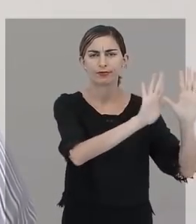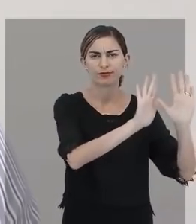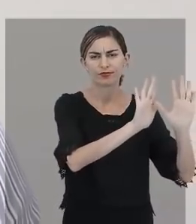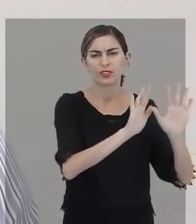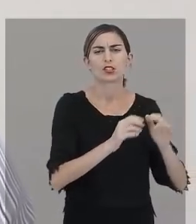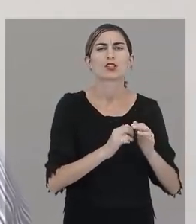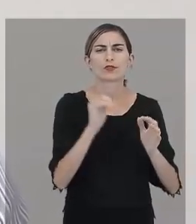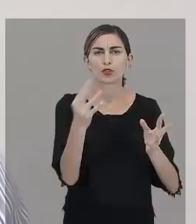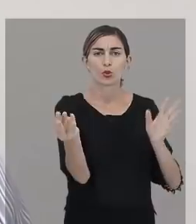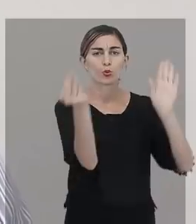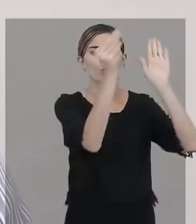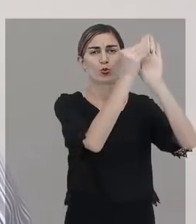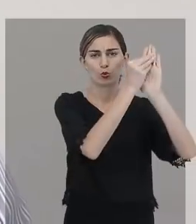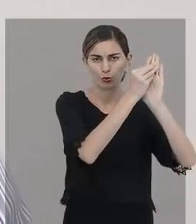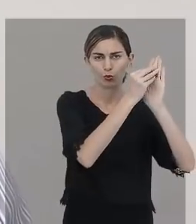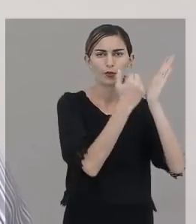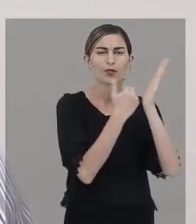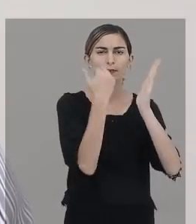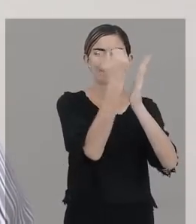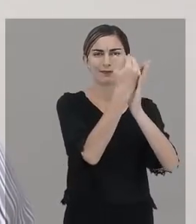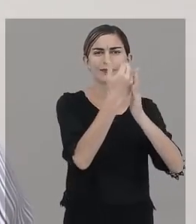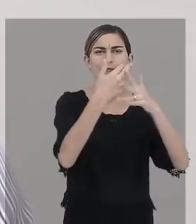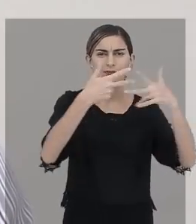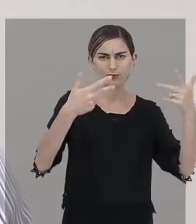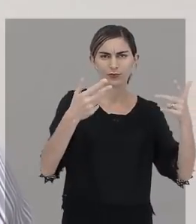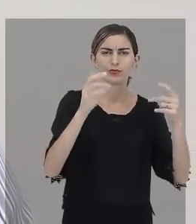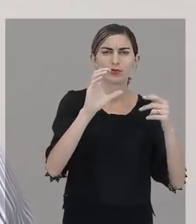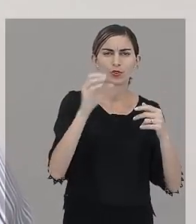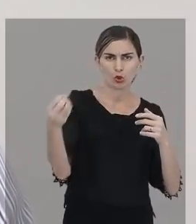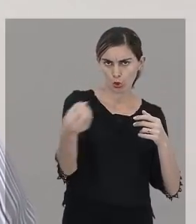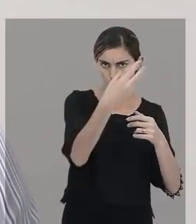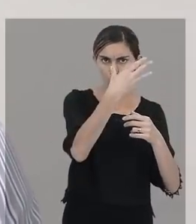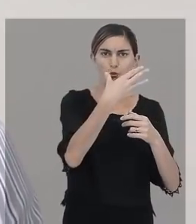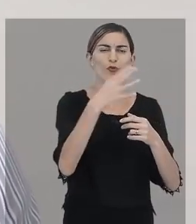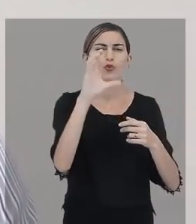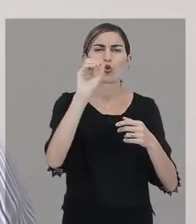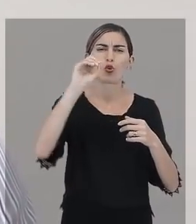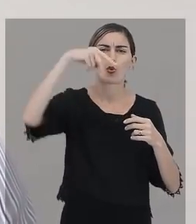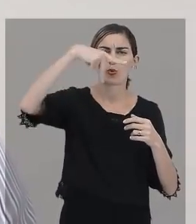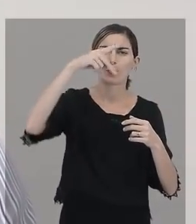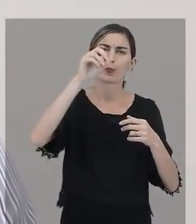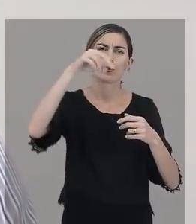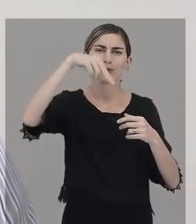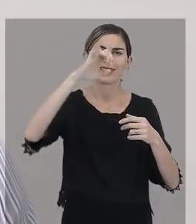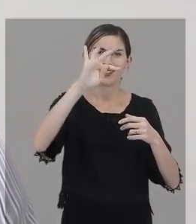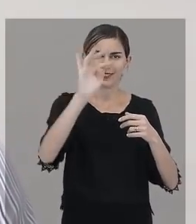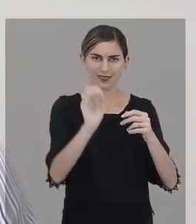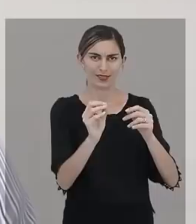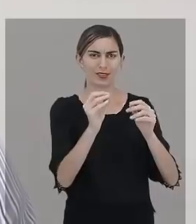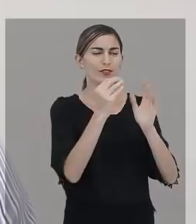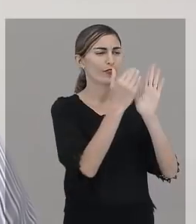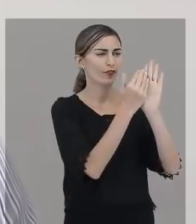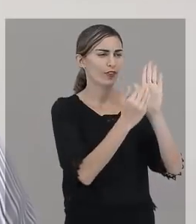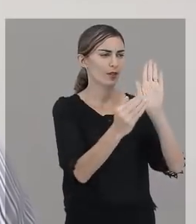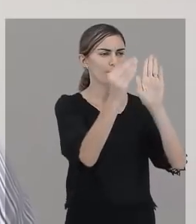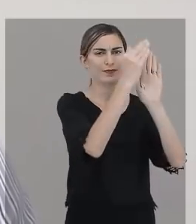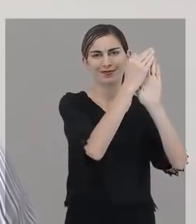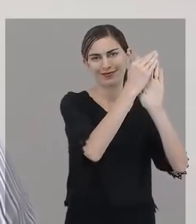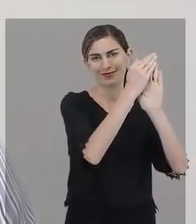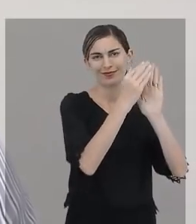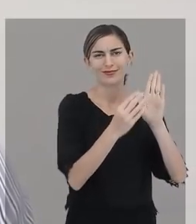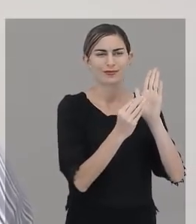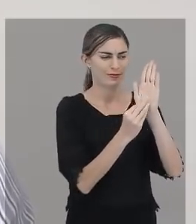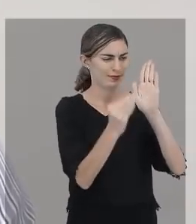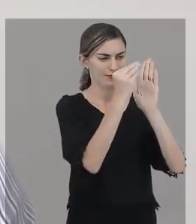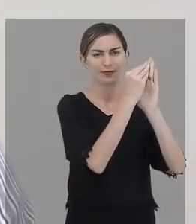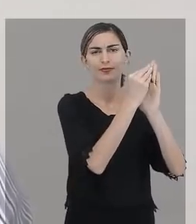layout. Se você inserir um novo componente, esse componente novo vai ficar por cima do componente que você colocou